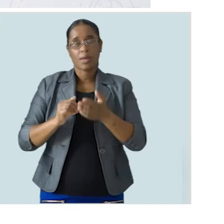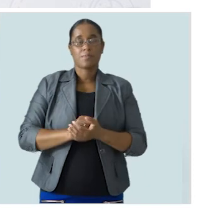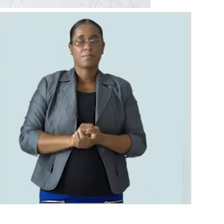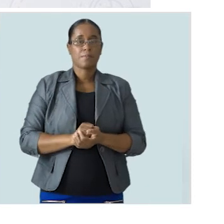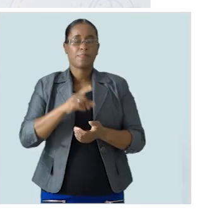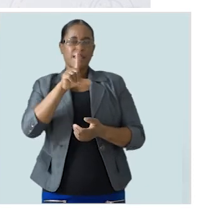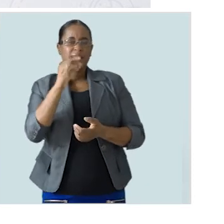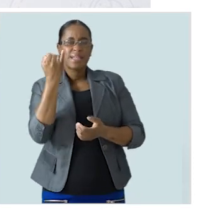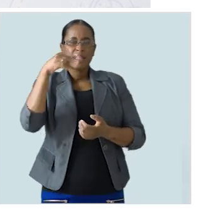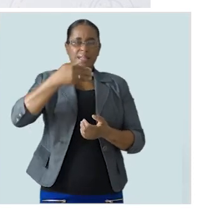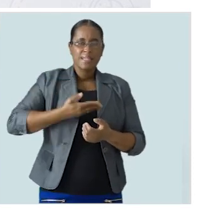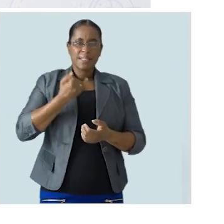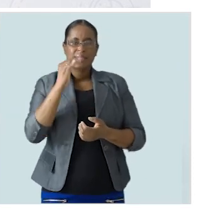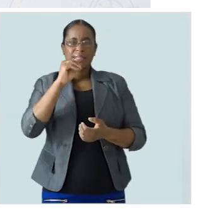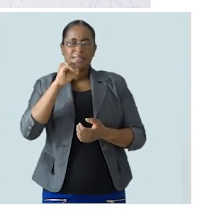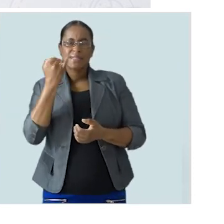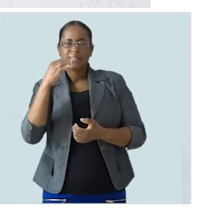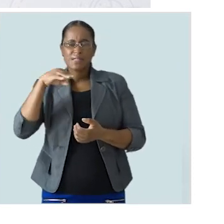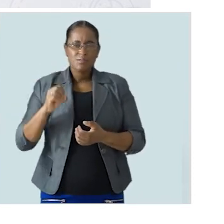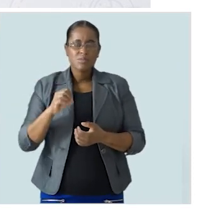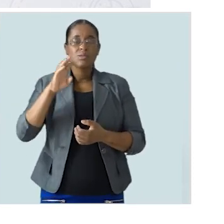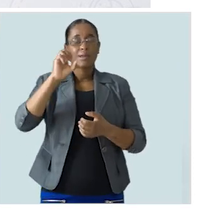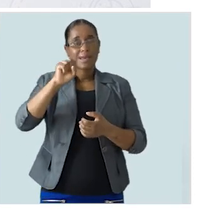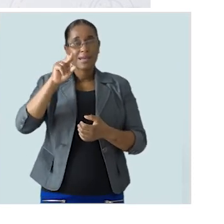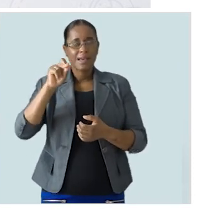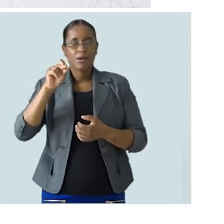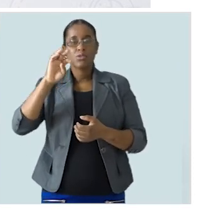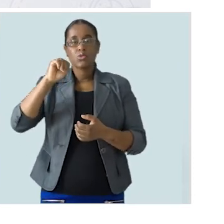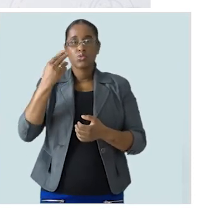Grau superlativo, absoluto, sintético.